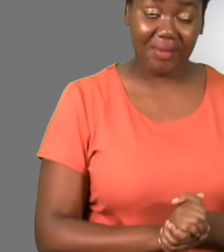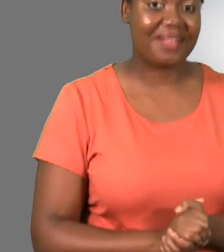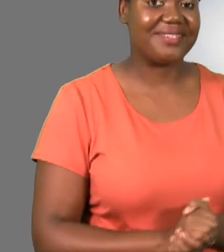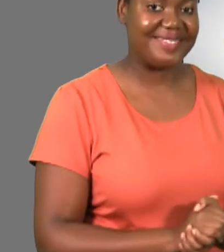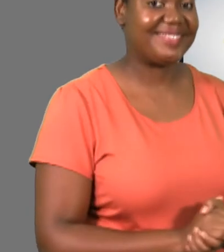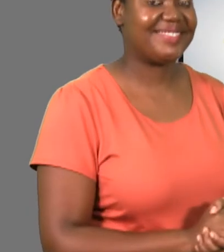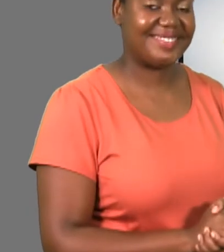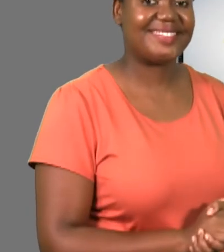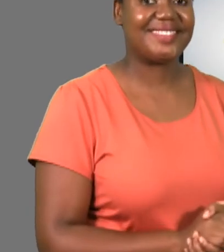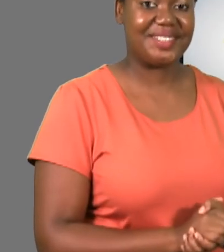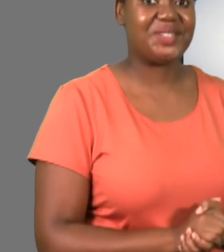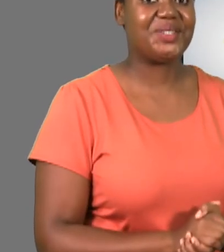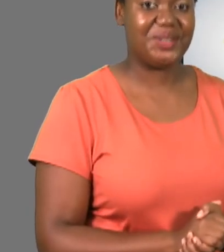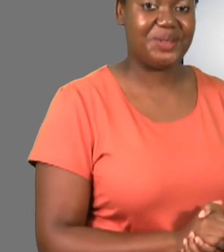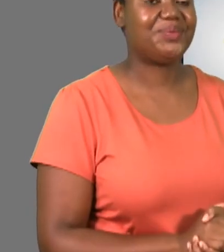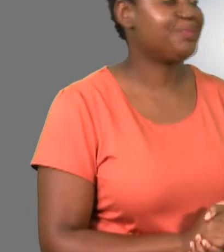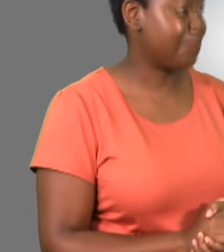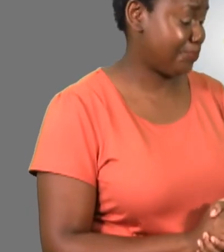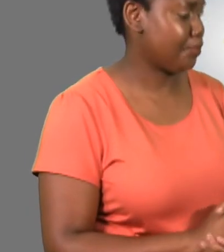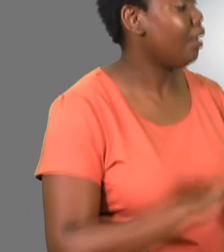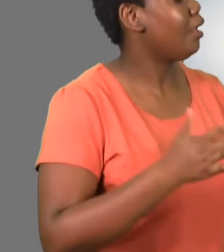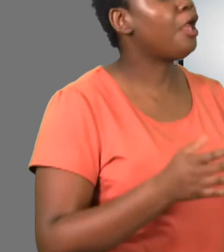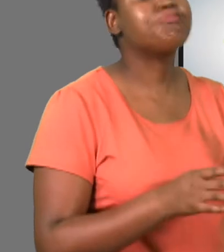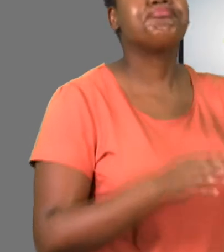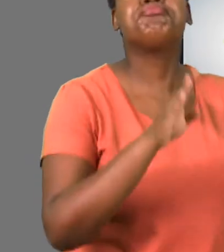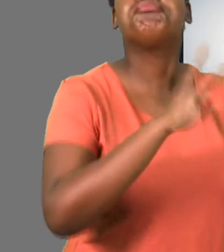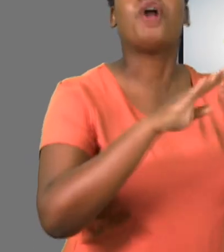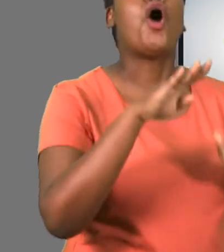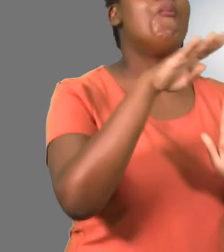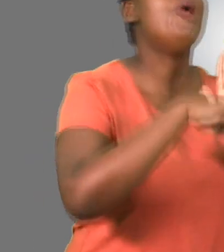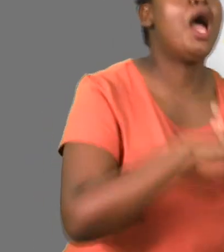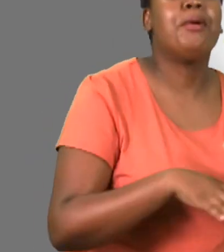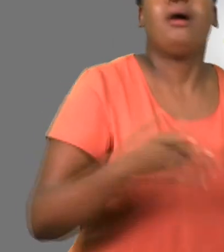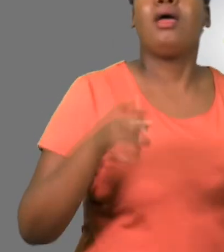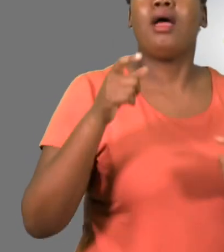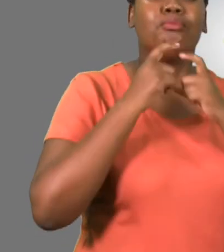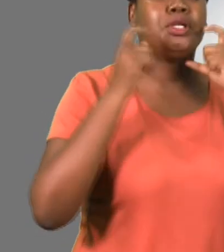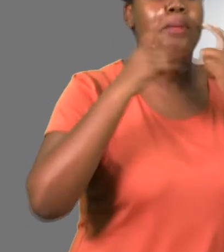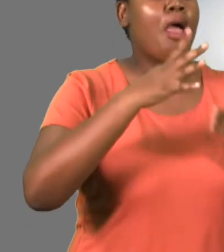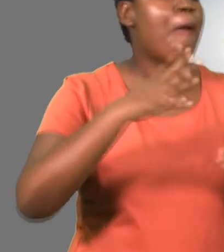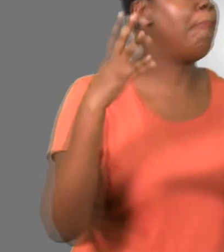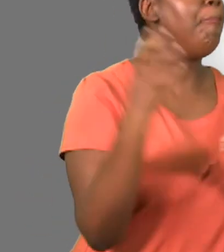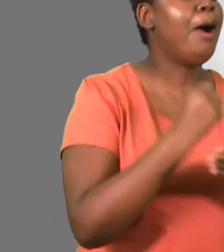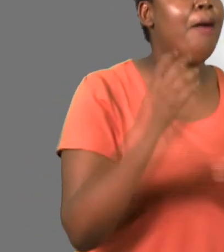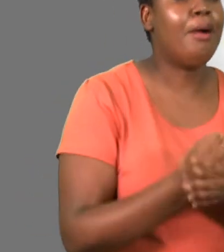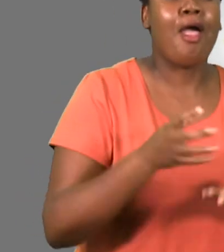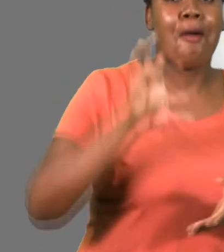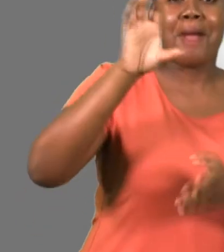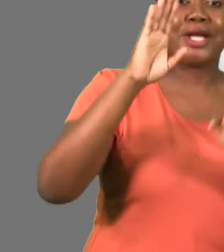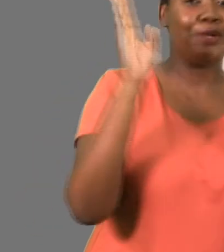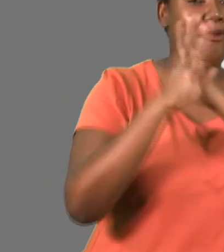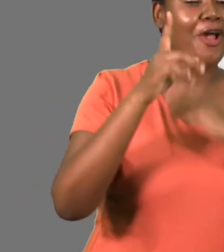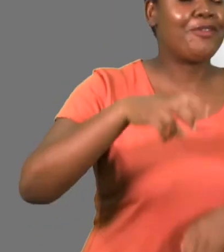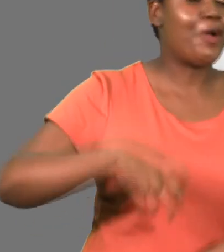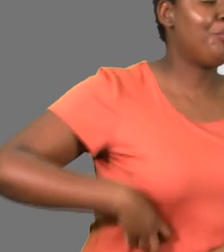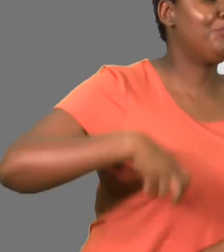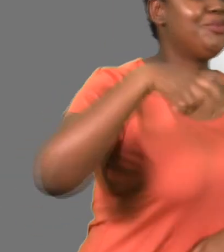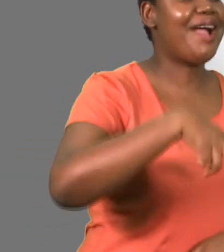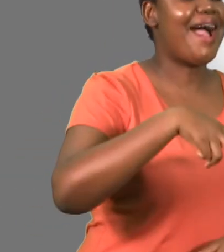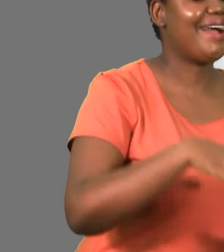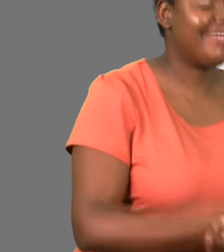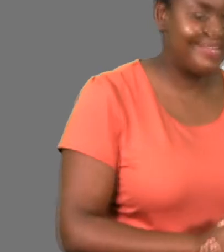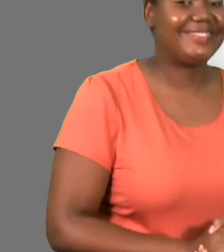Bem-vindos ao terceiro e último bloco do nosso programa. No segundo bloco, ficou a saber das